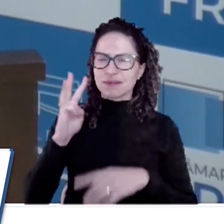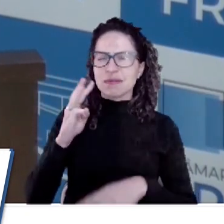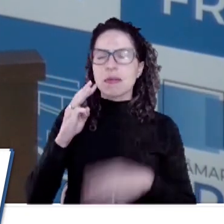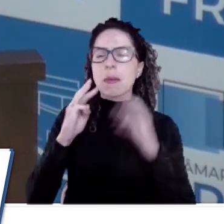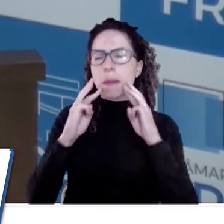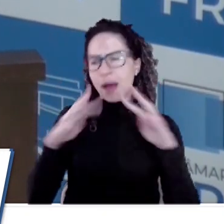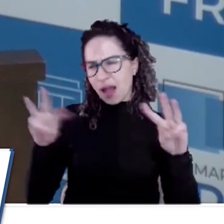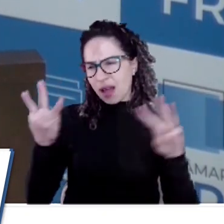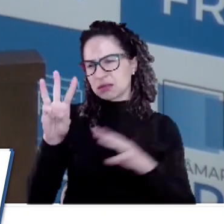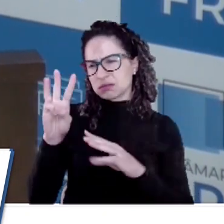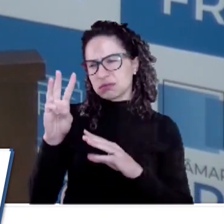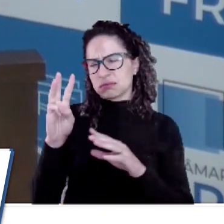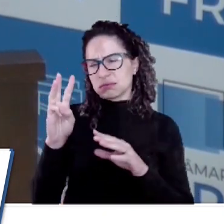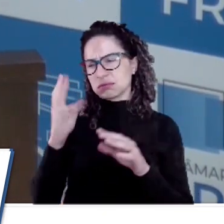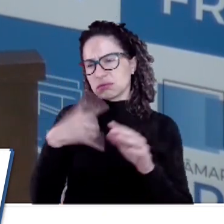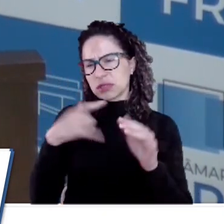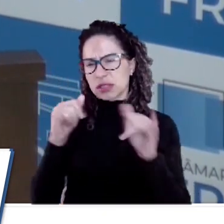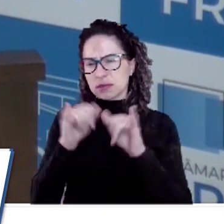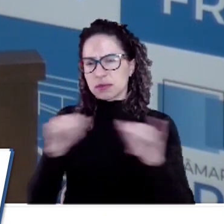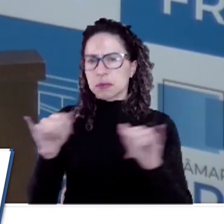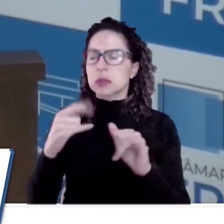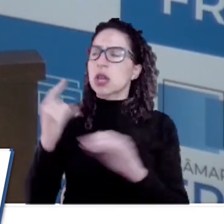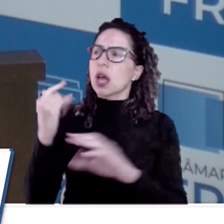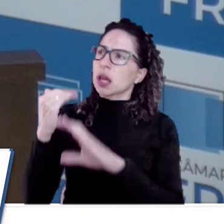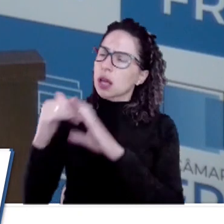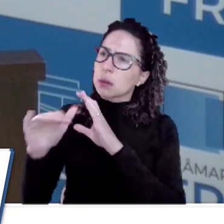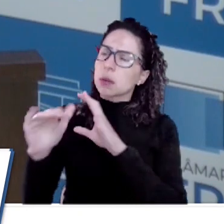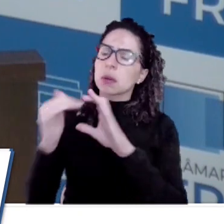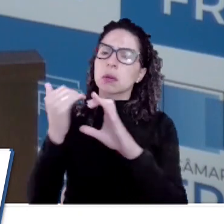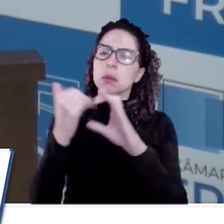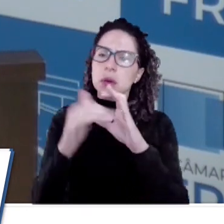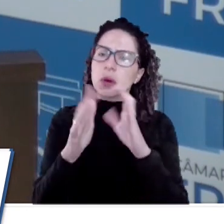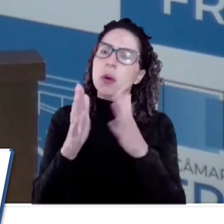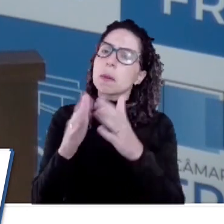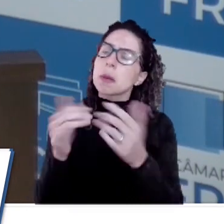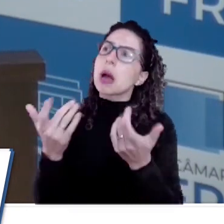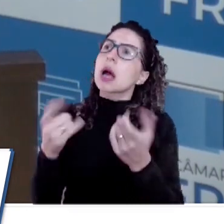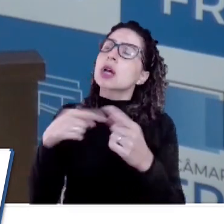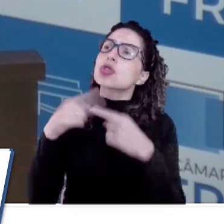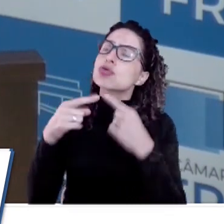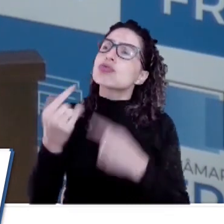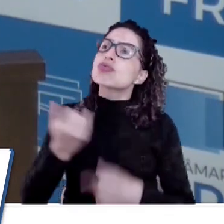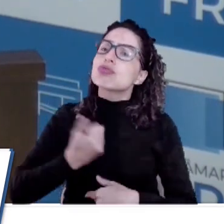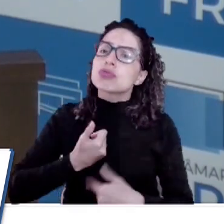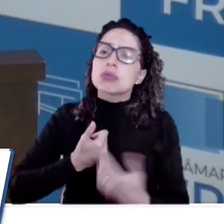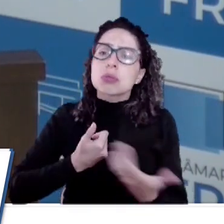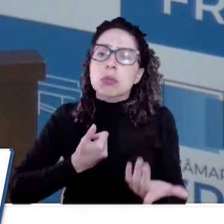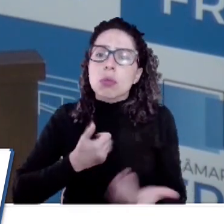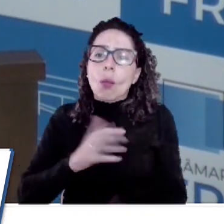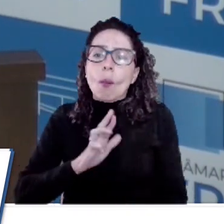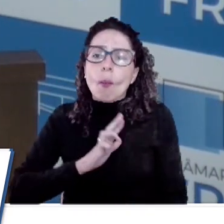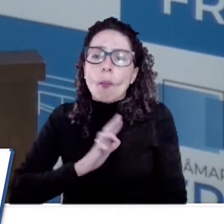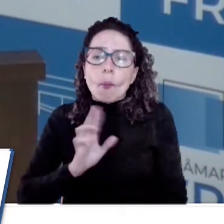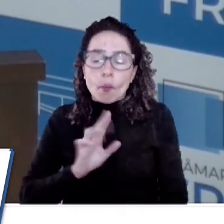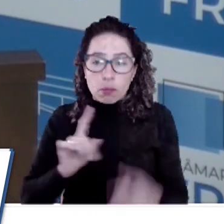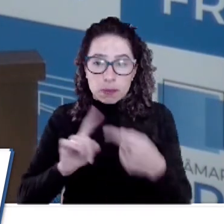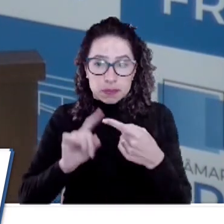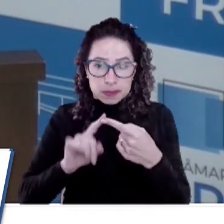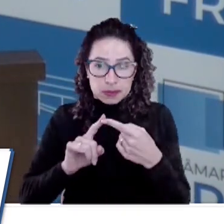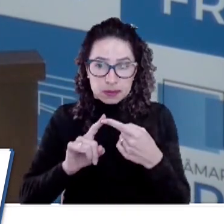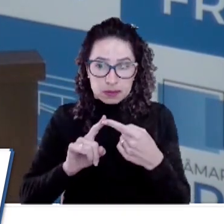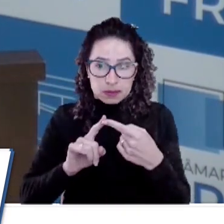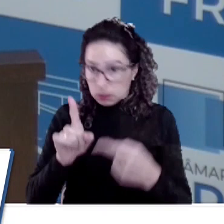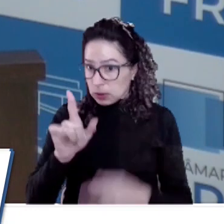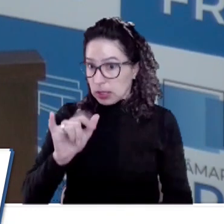viu vários vereadores encaminhando solicitando algumas dúvidas Então primeira a dúvida que se alguém tiver a resposta